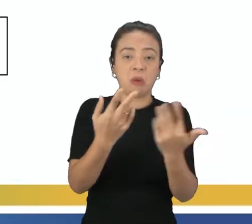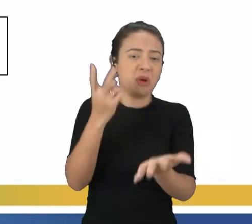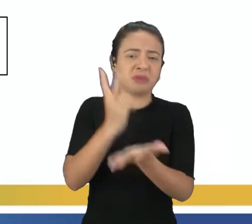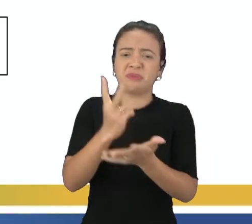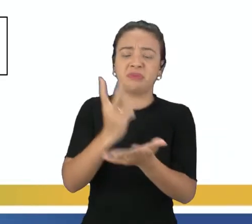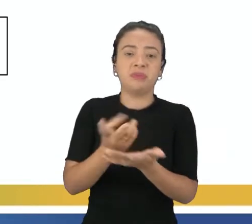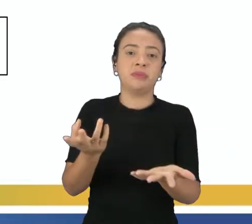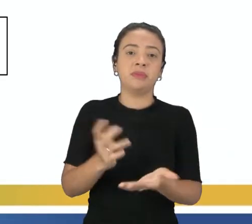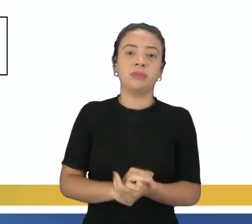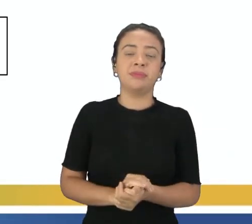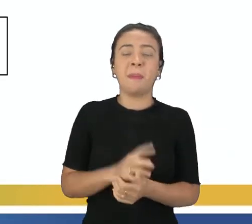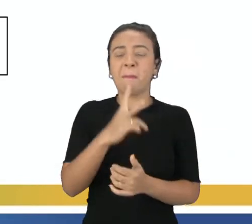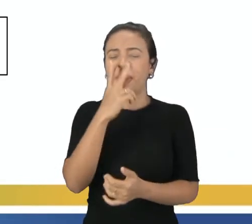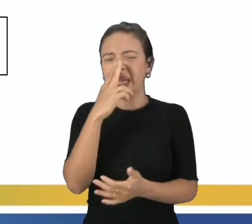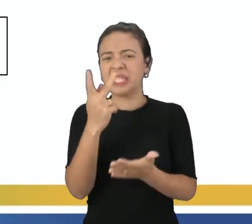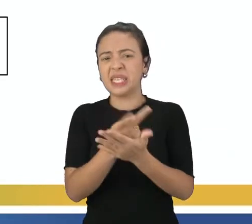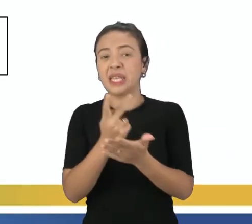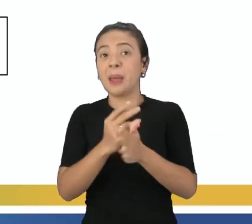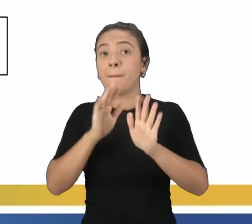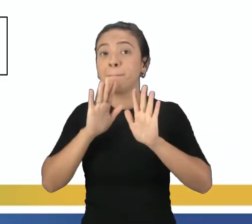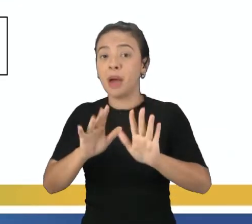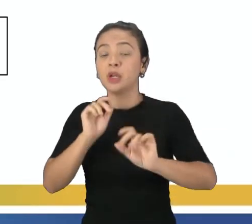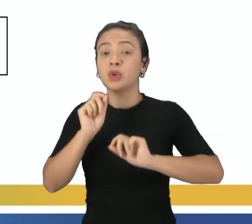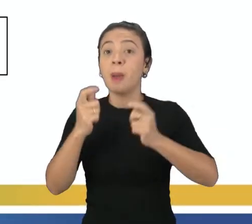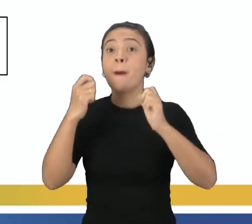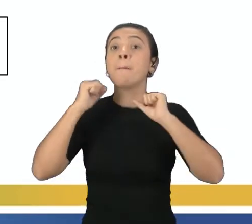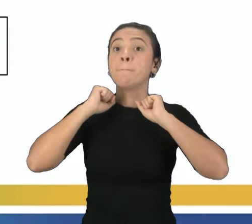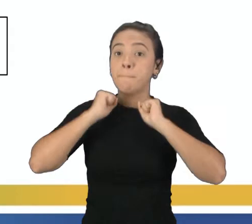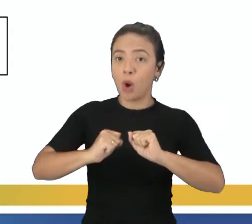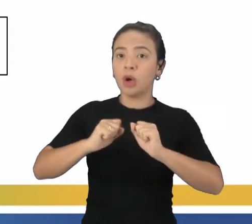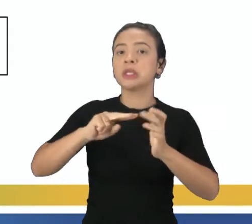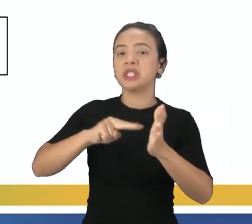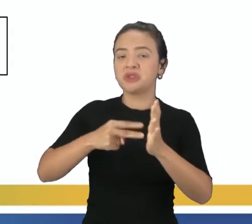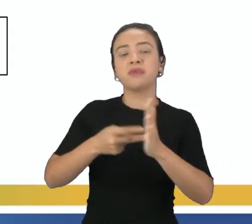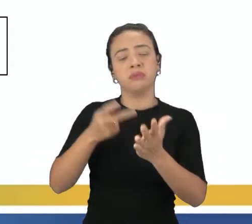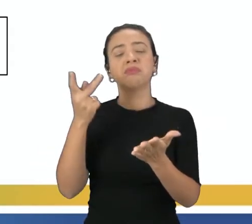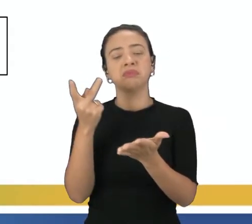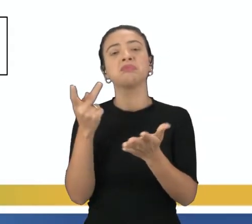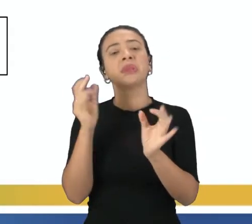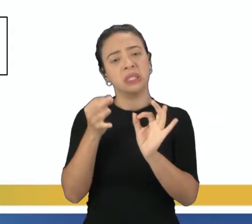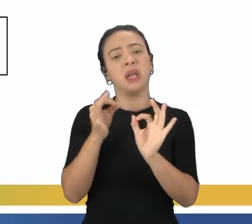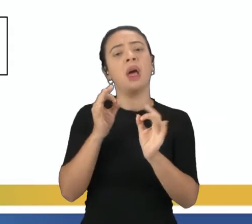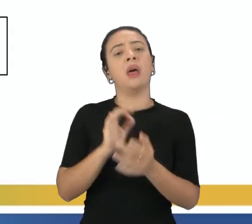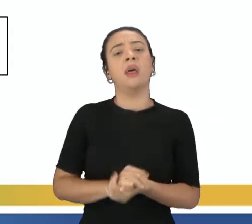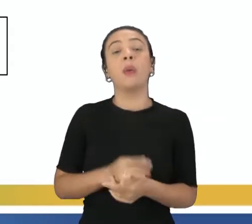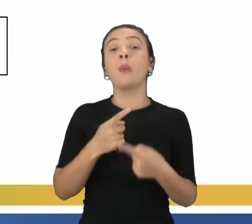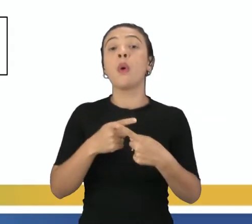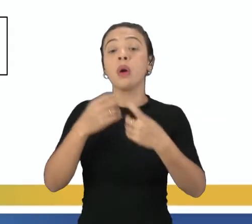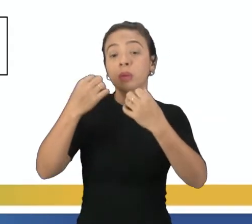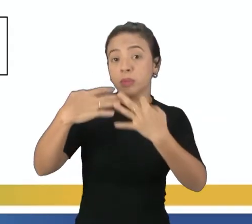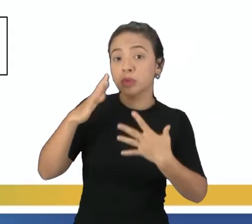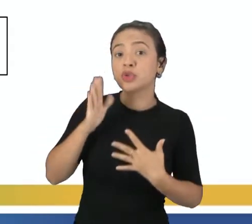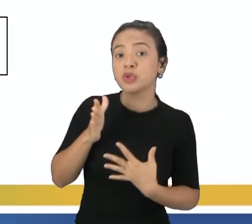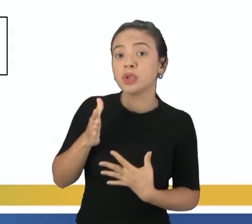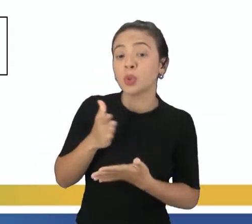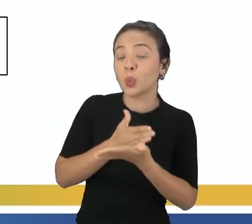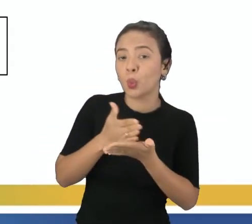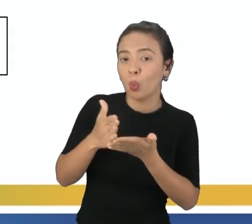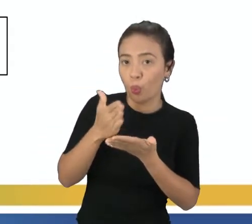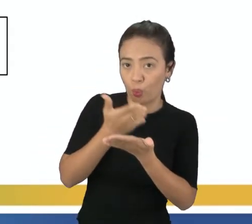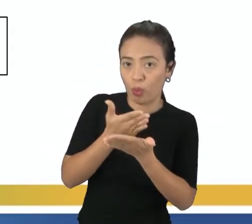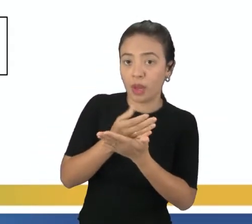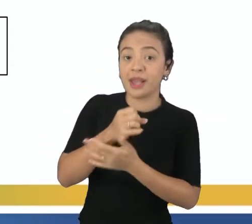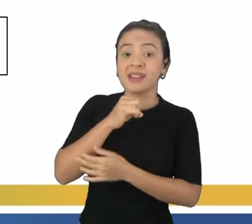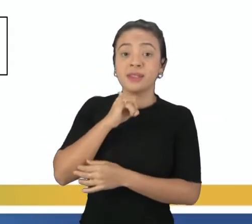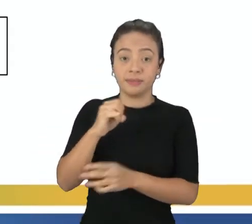parece que é errada, mas na verdade a palavra podem deixa ela correta. Por quê? Eu falei no início da aula que